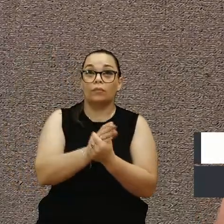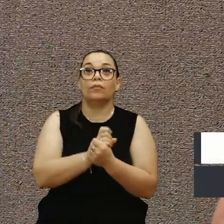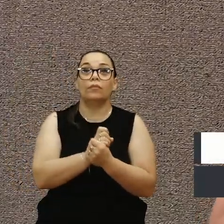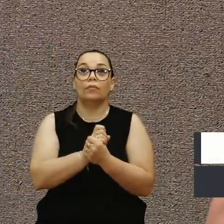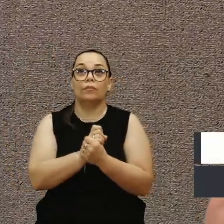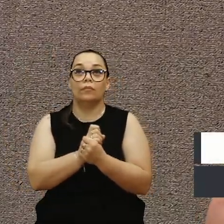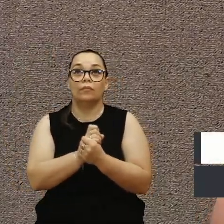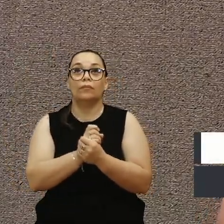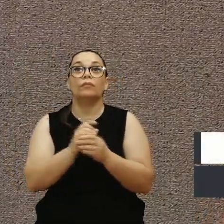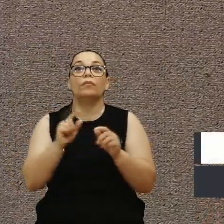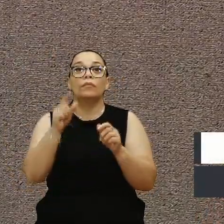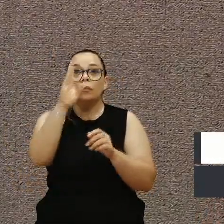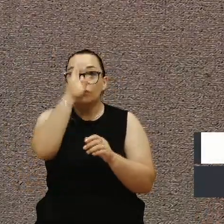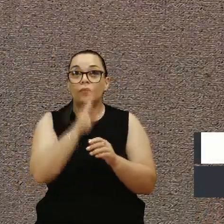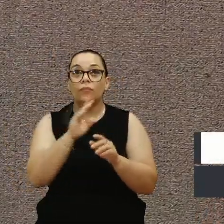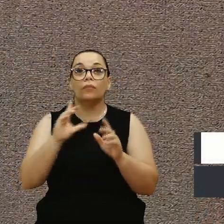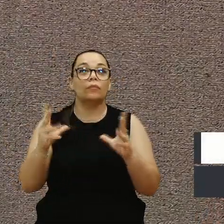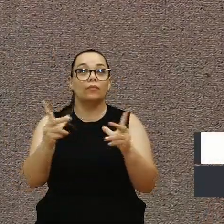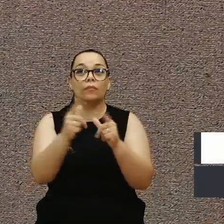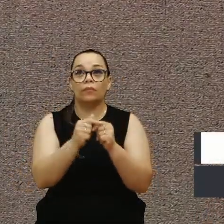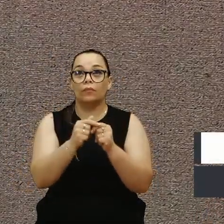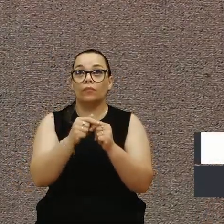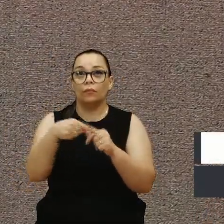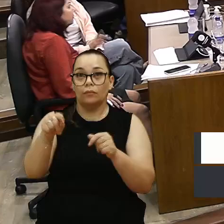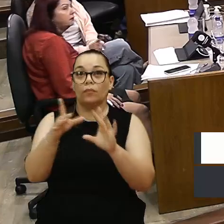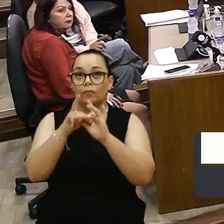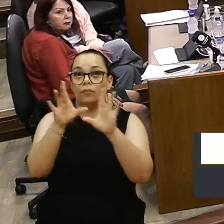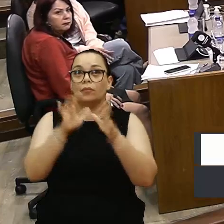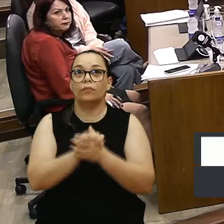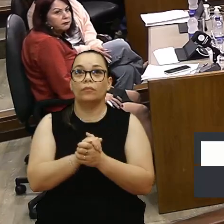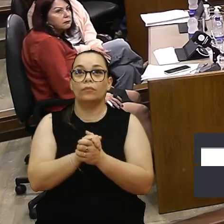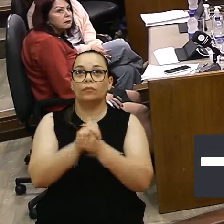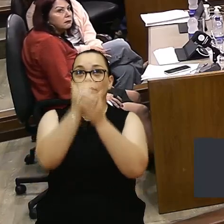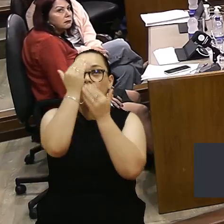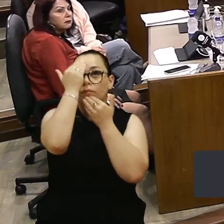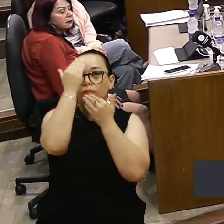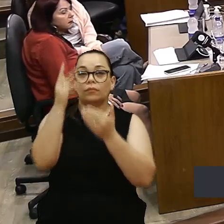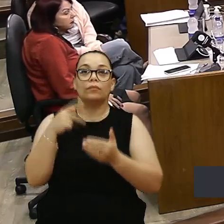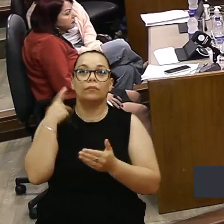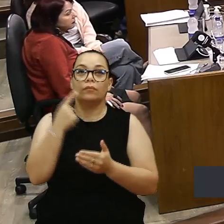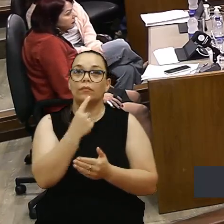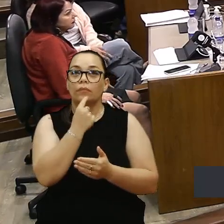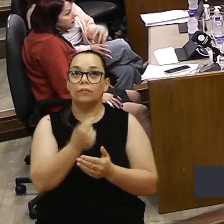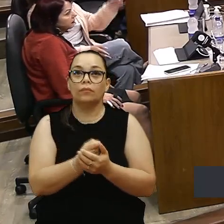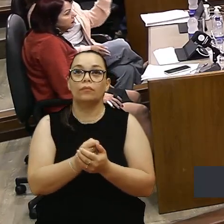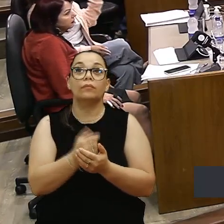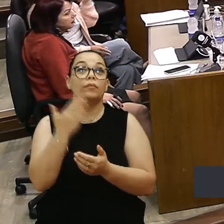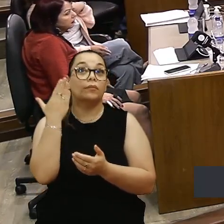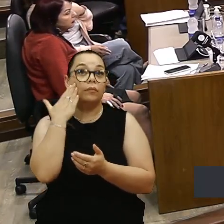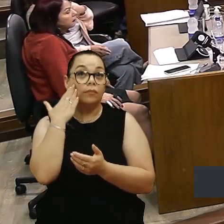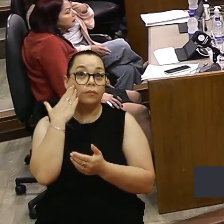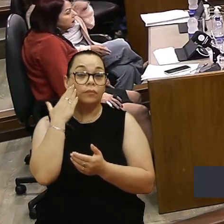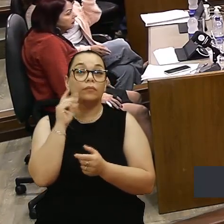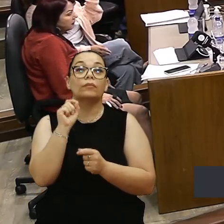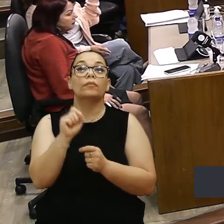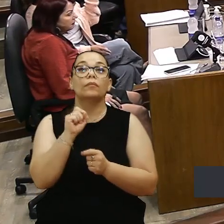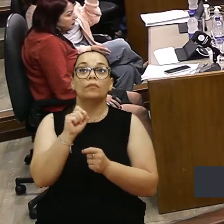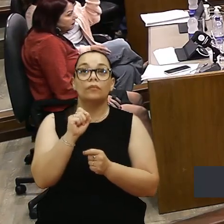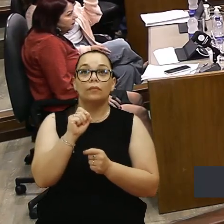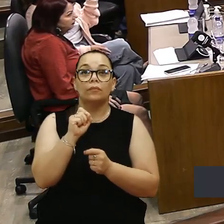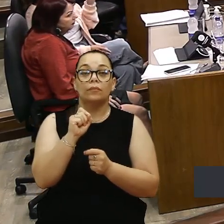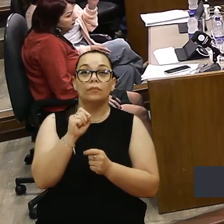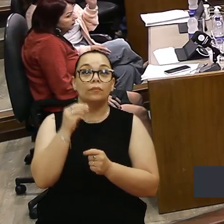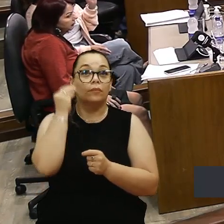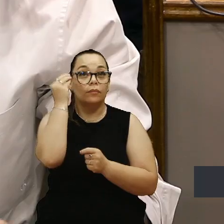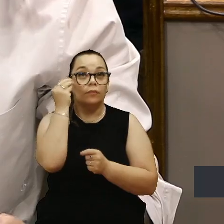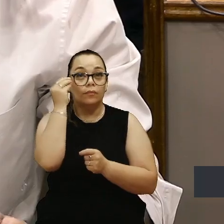sua totalidade até o trabalhador. Seu parte, vereador João Luiz. Obrigado, vereador Garbim. O senhor sabe que a